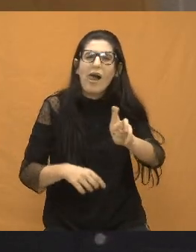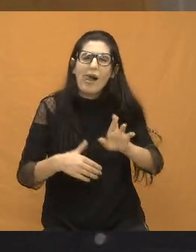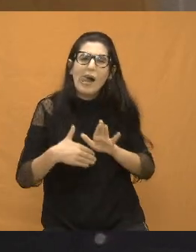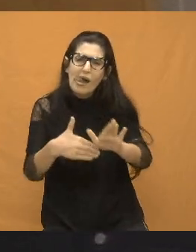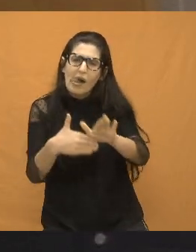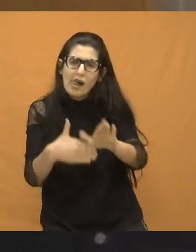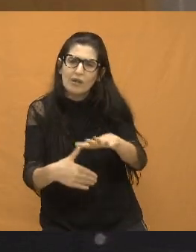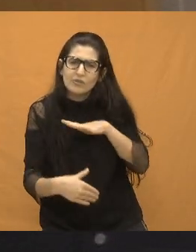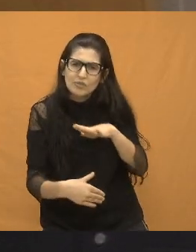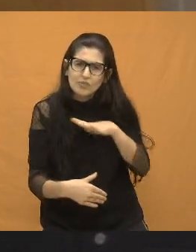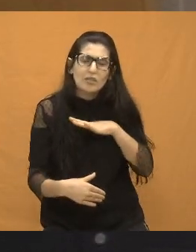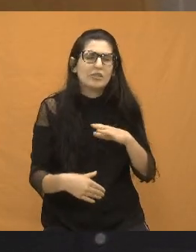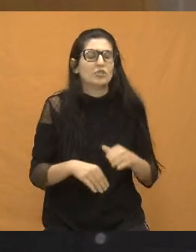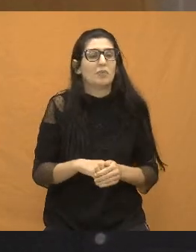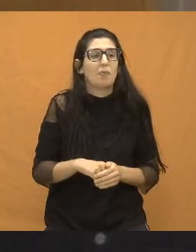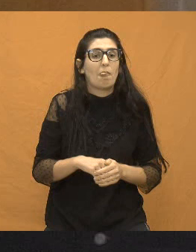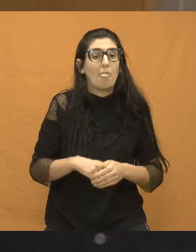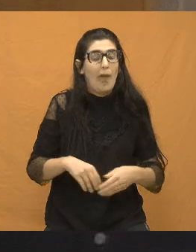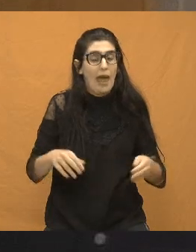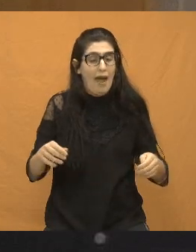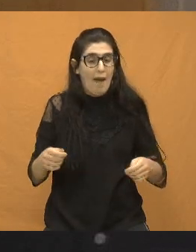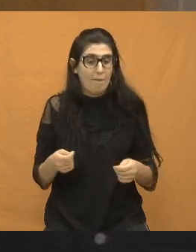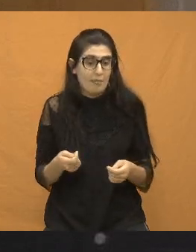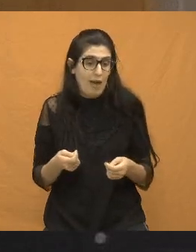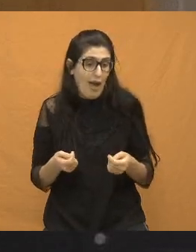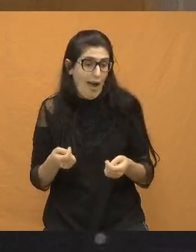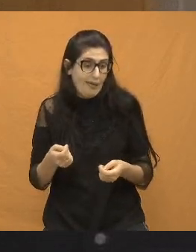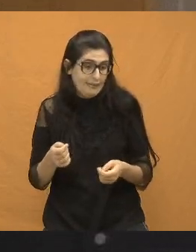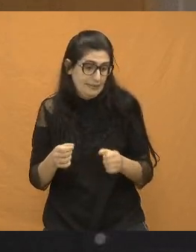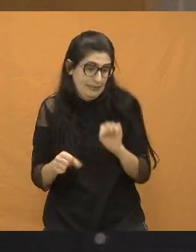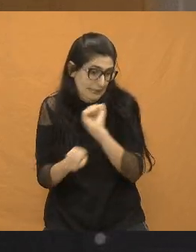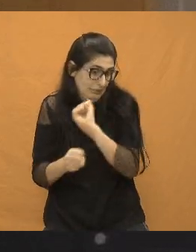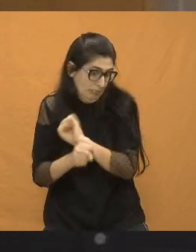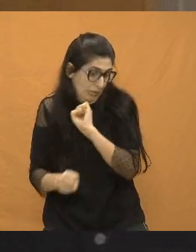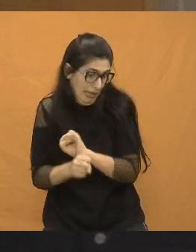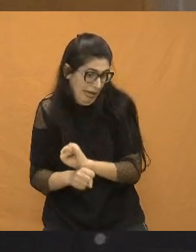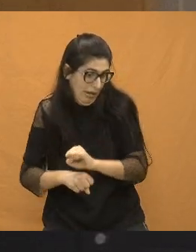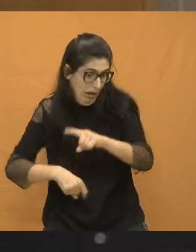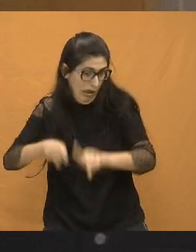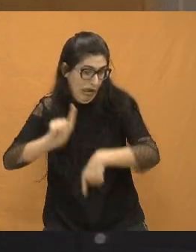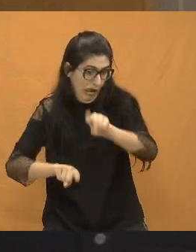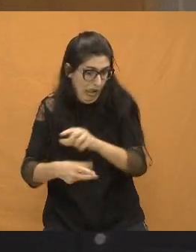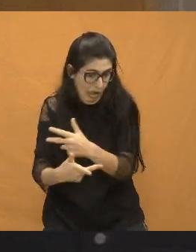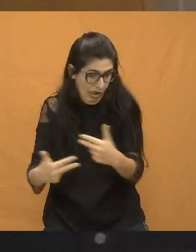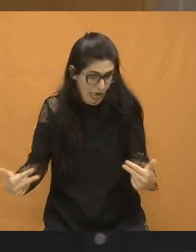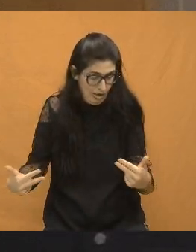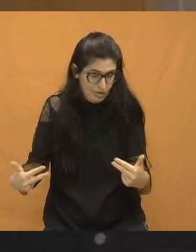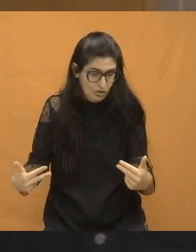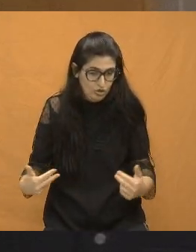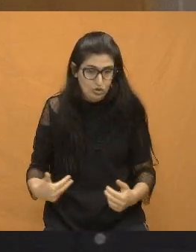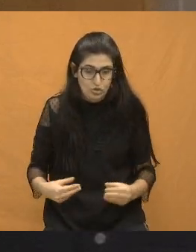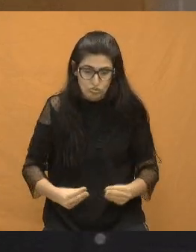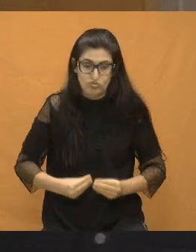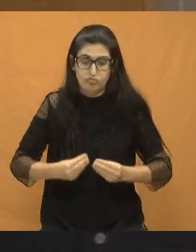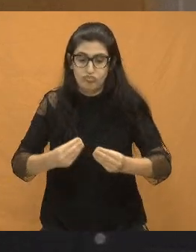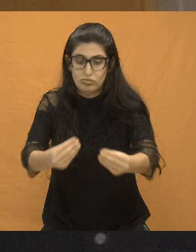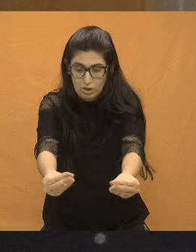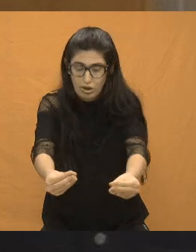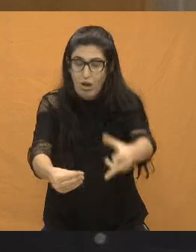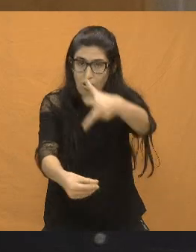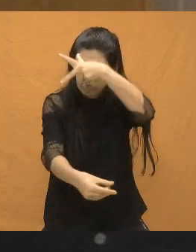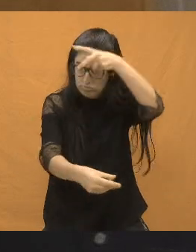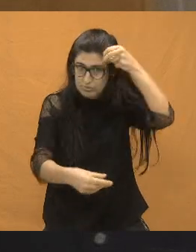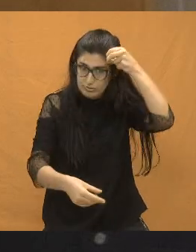da entrega do produto, né? Então, está em trânsito ainda, você executou a solicitação do material no final